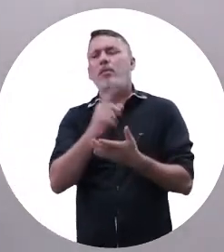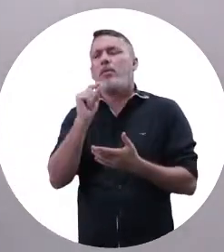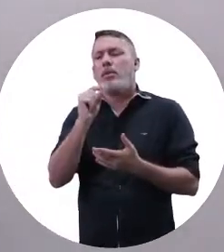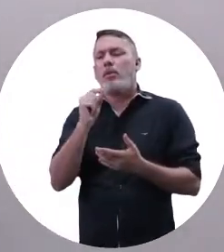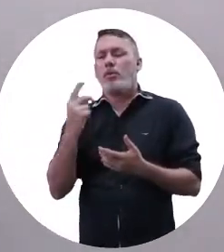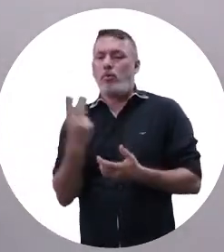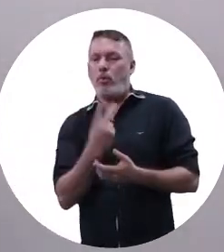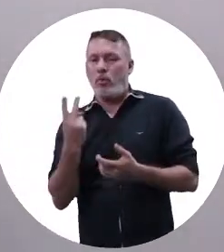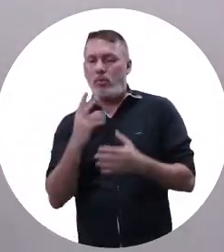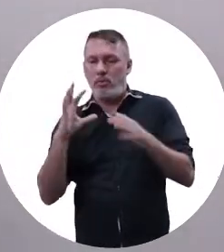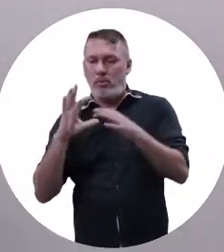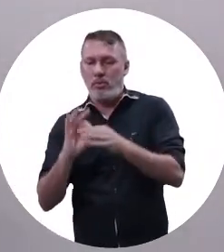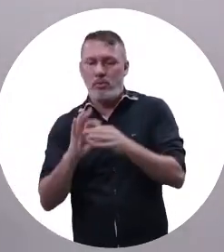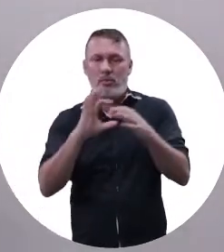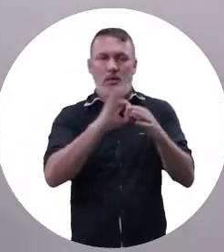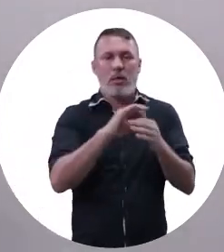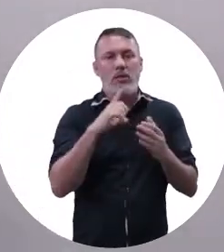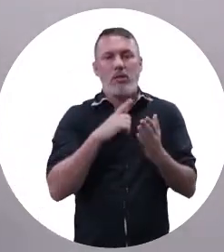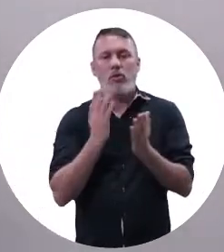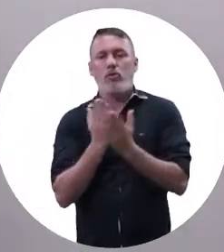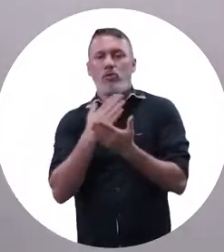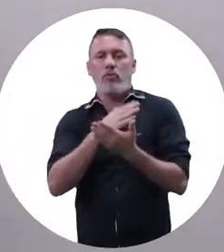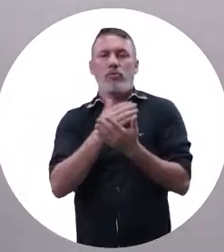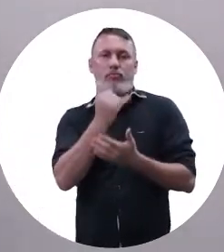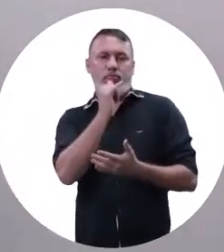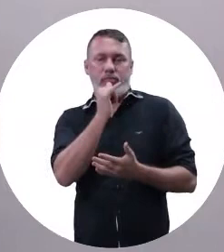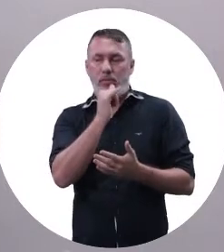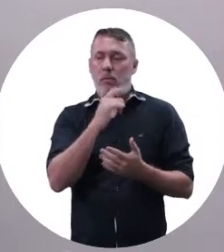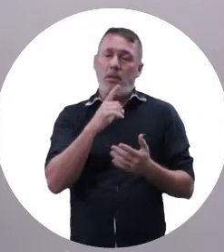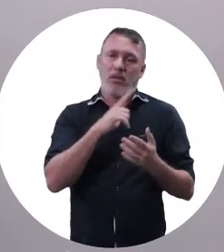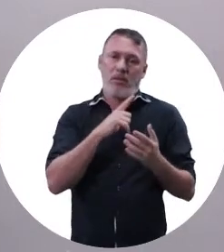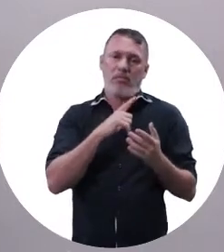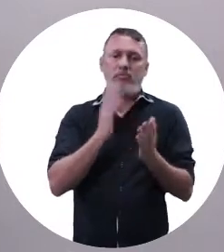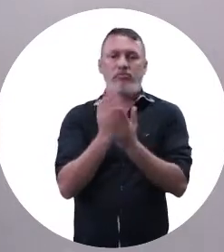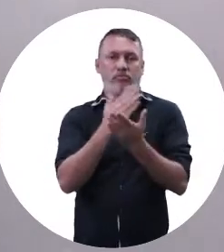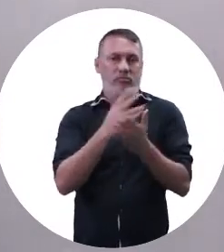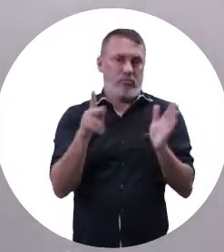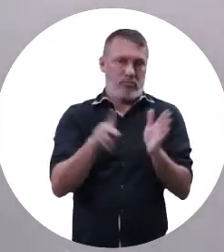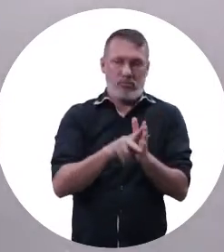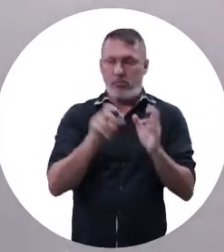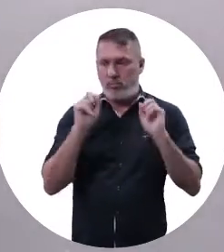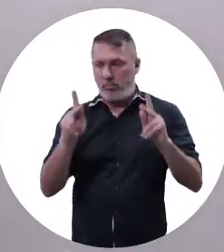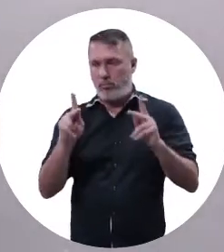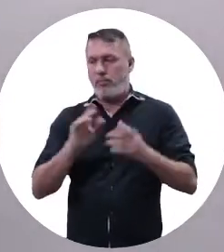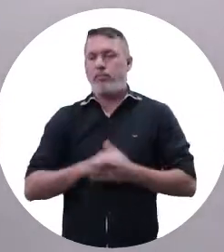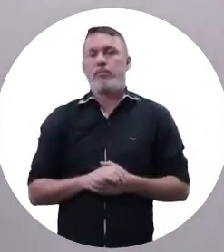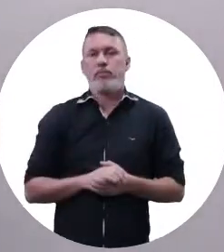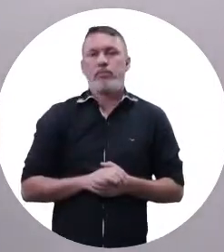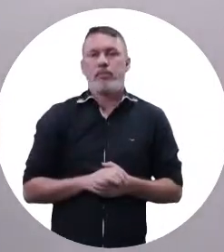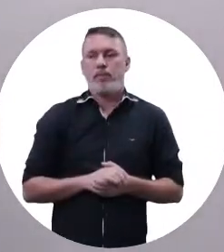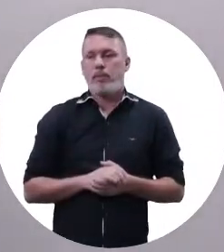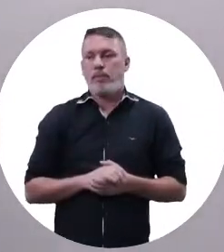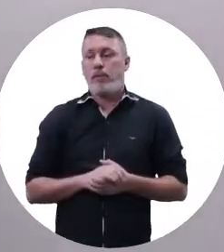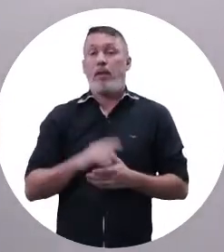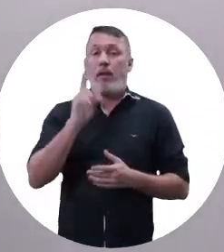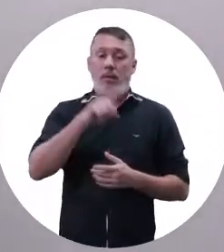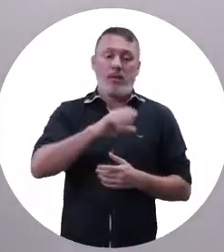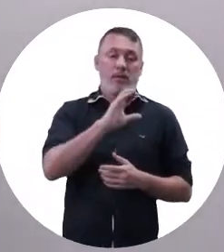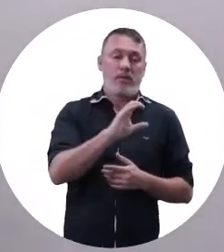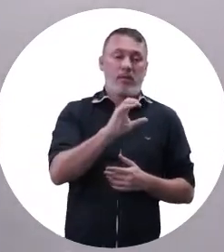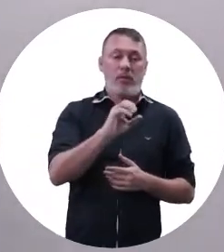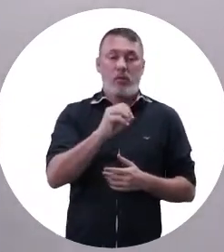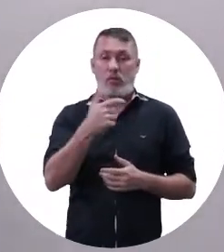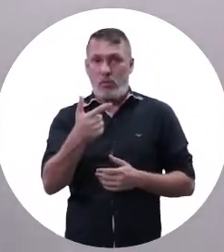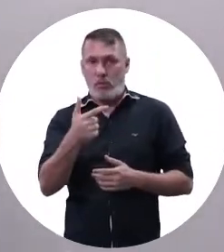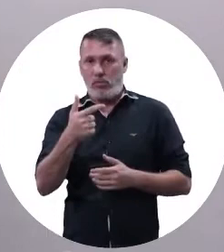sendo que ambos estão compartilhando elétrons. Compartilhamento de elétrons. Tudo bem? Esse é o